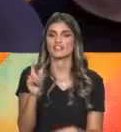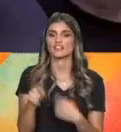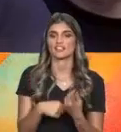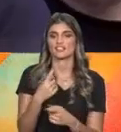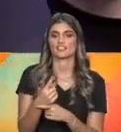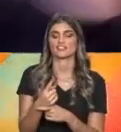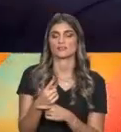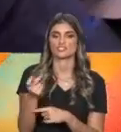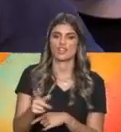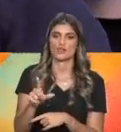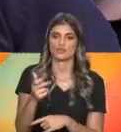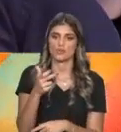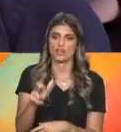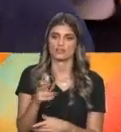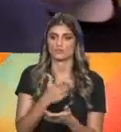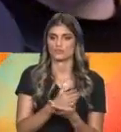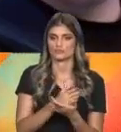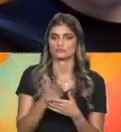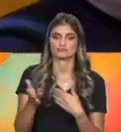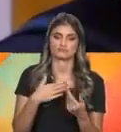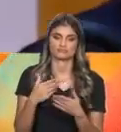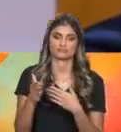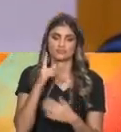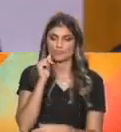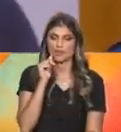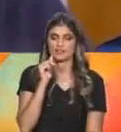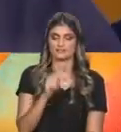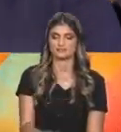no lar, nunca mais querem saber do pai.